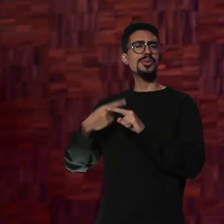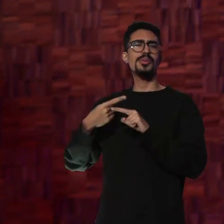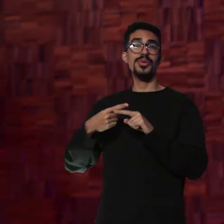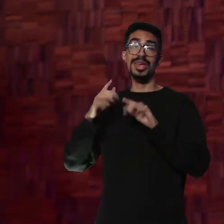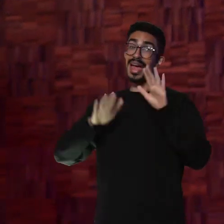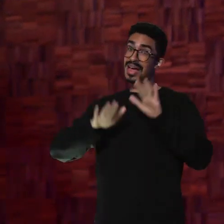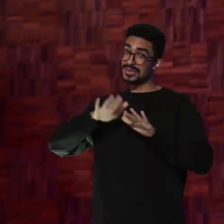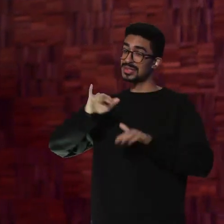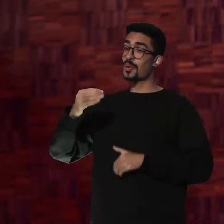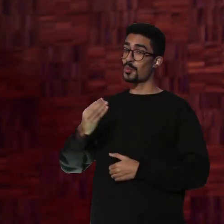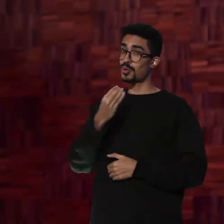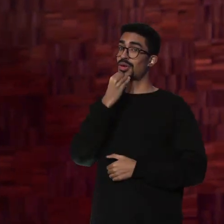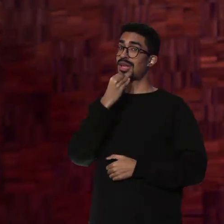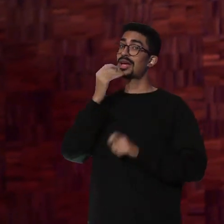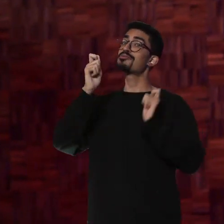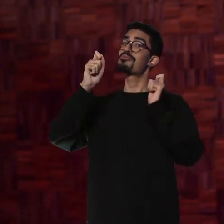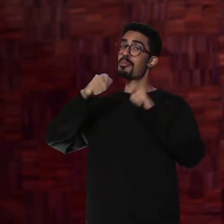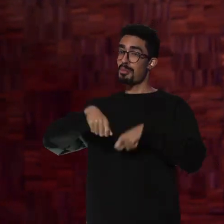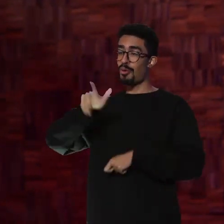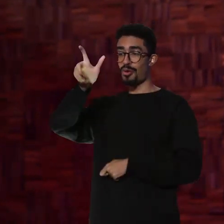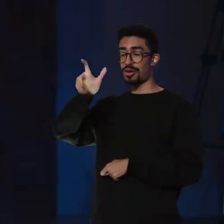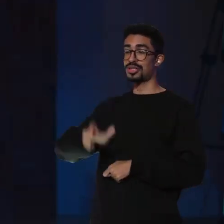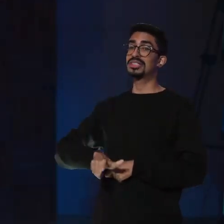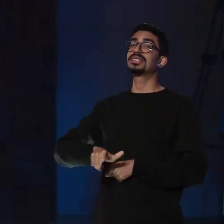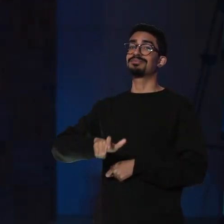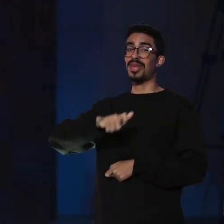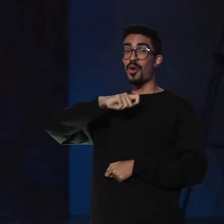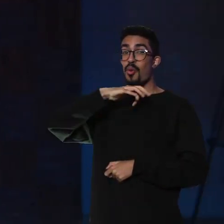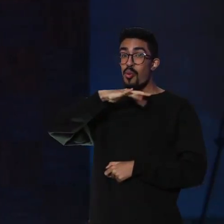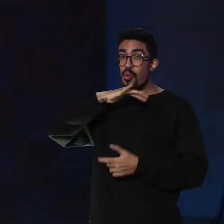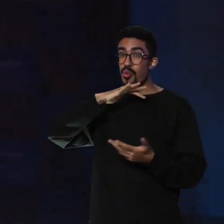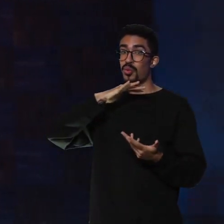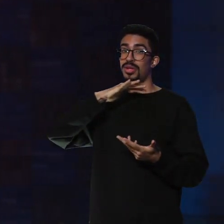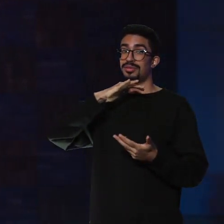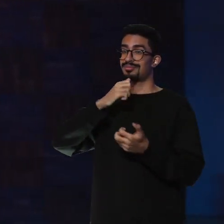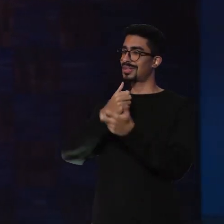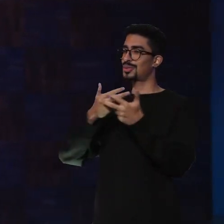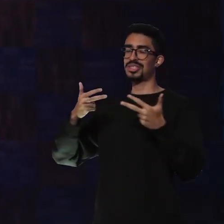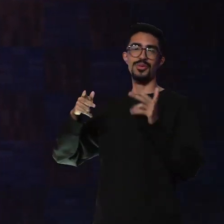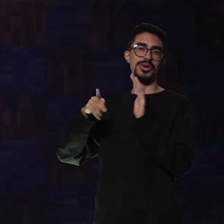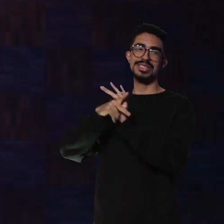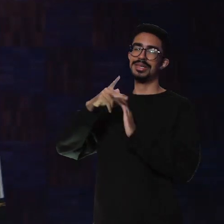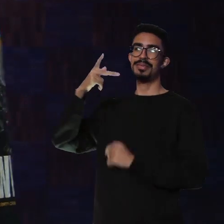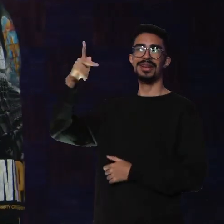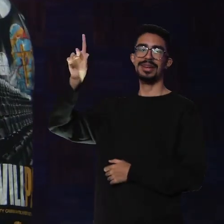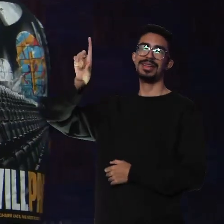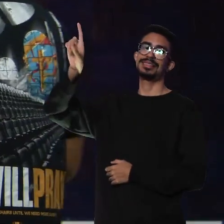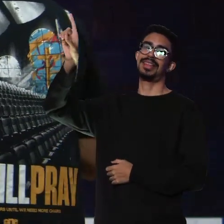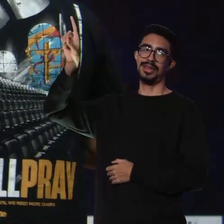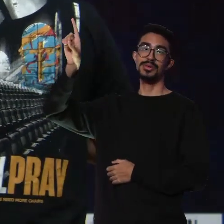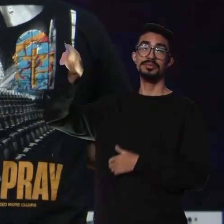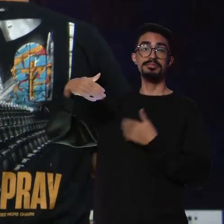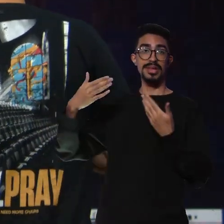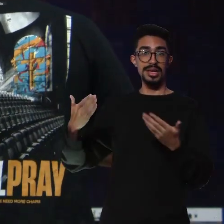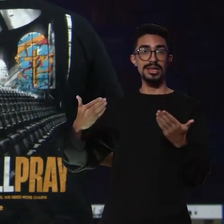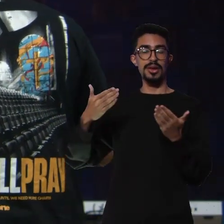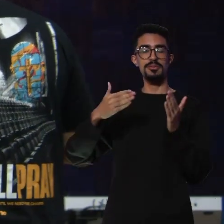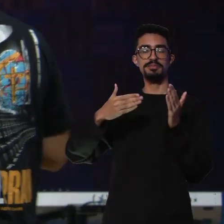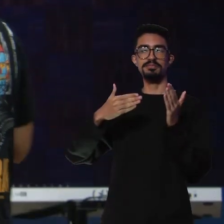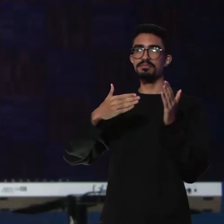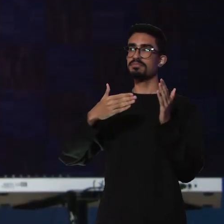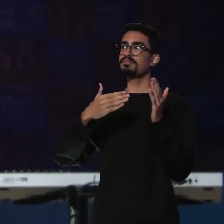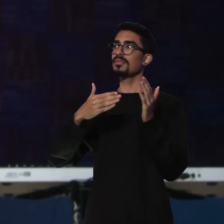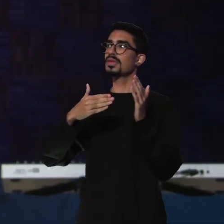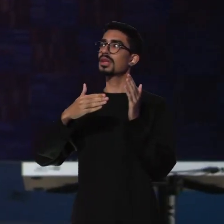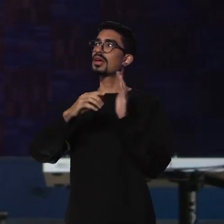nem toda oportunidade, nem toda janela aberta são coisas de Deus para nós. Acompanha comigo a leitura a partir do